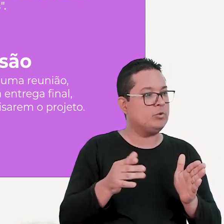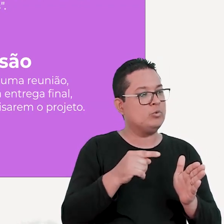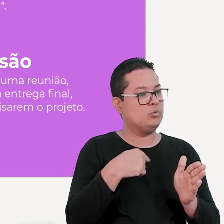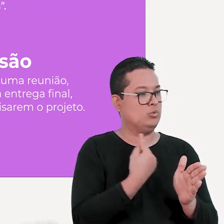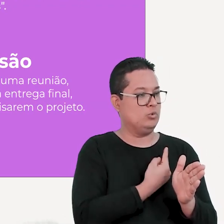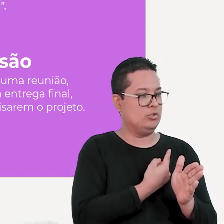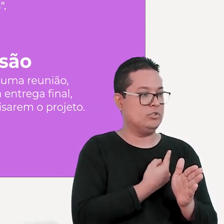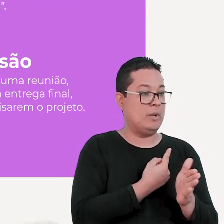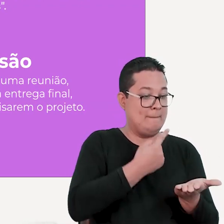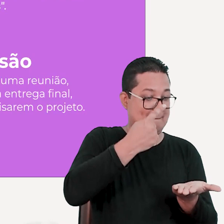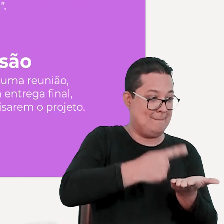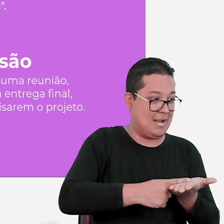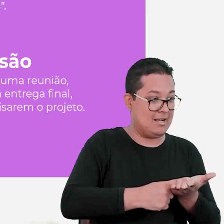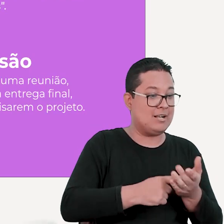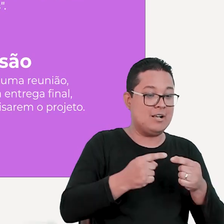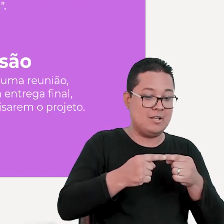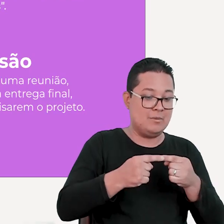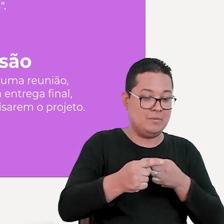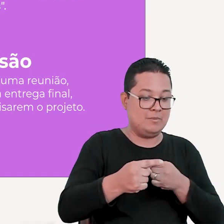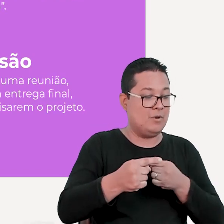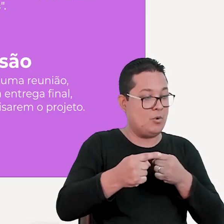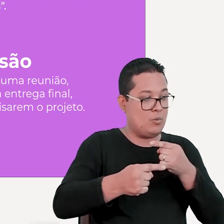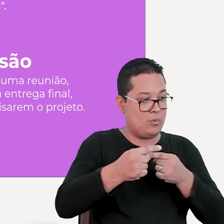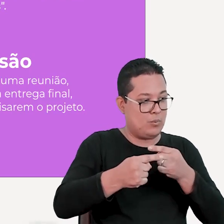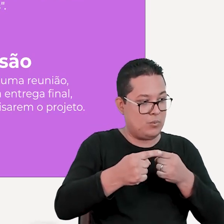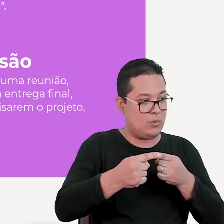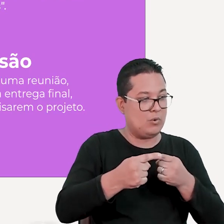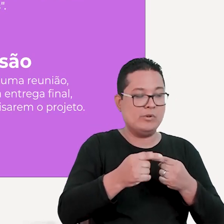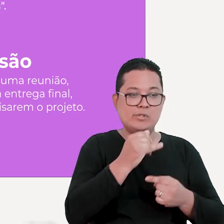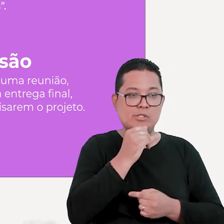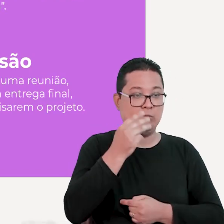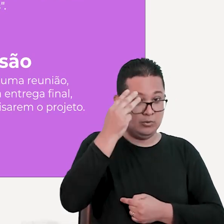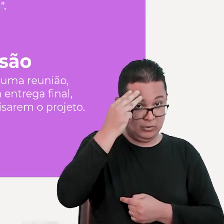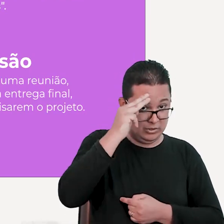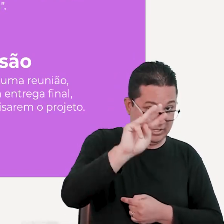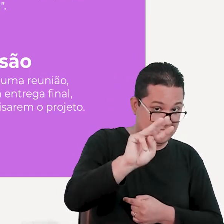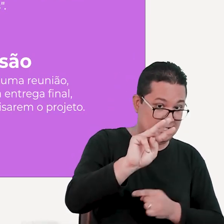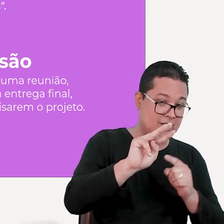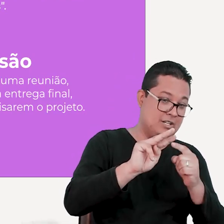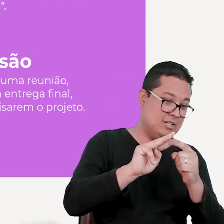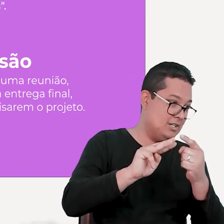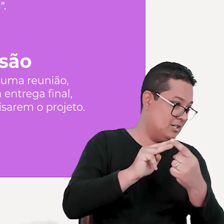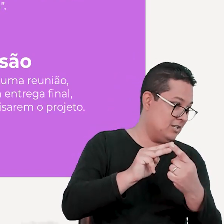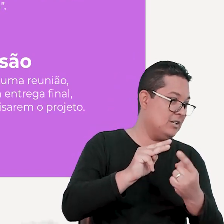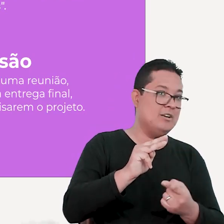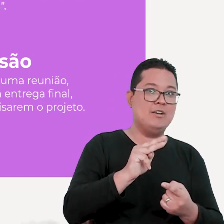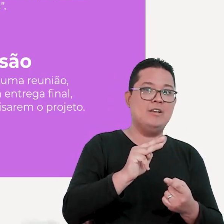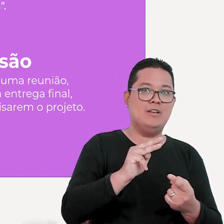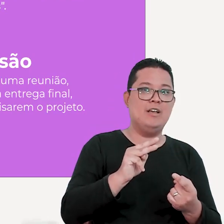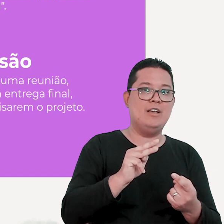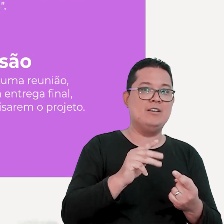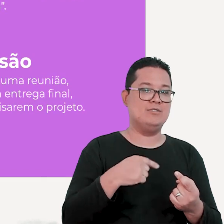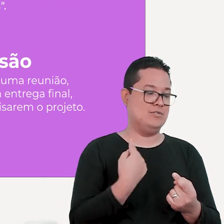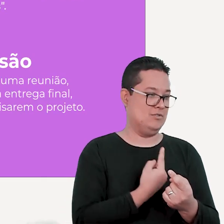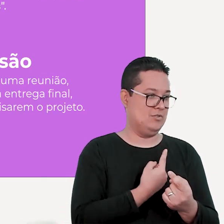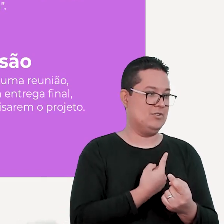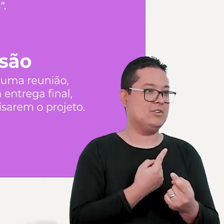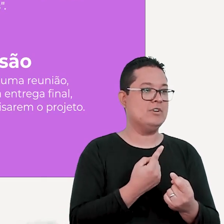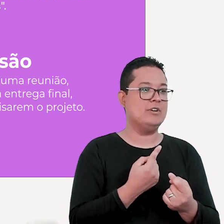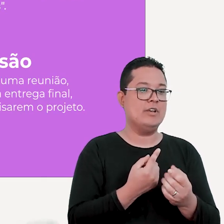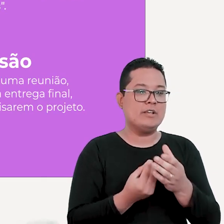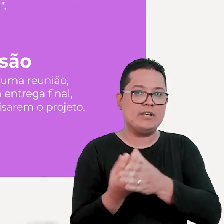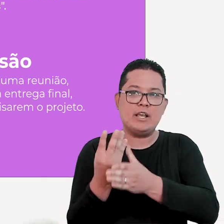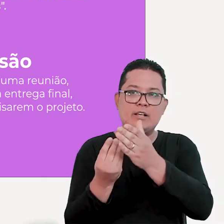dias dessas 3 semanas para fazer uma cocriação Crazy 8, que é uma